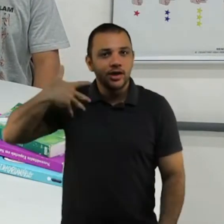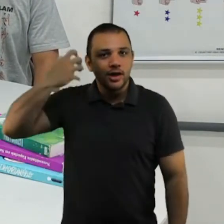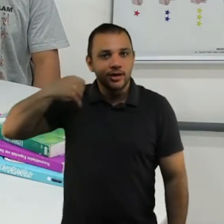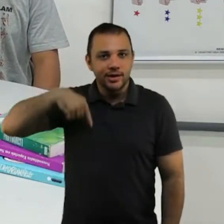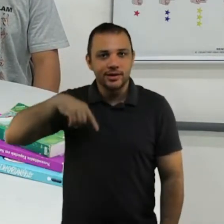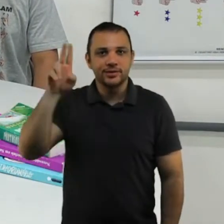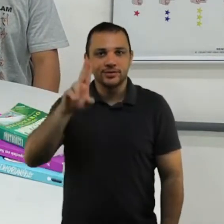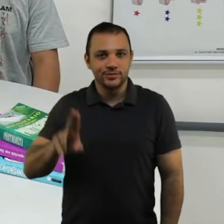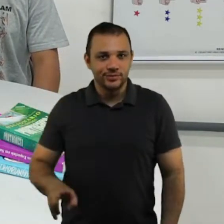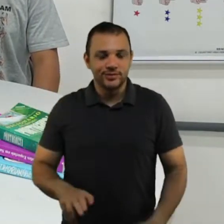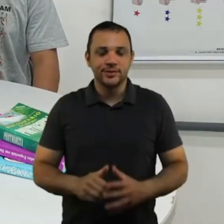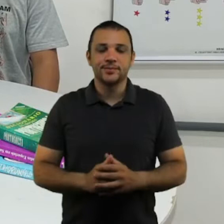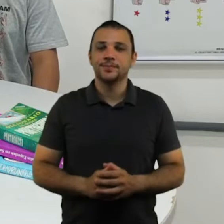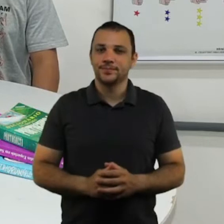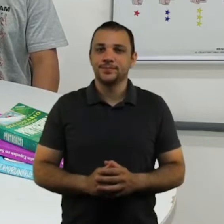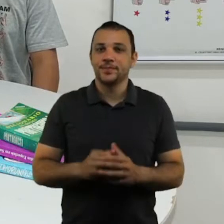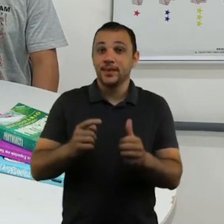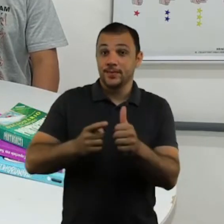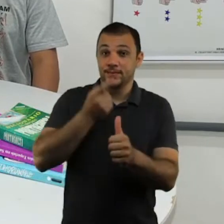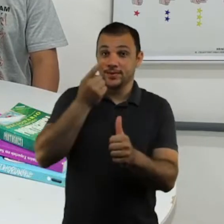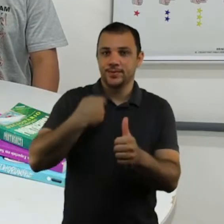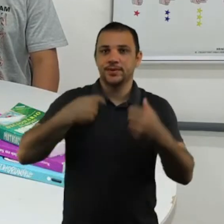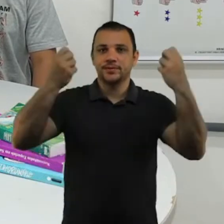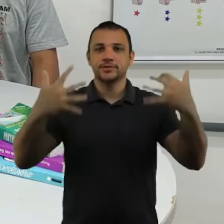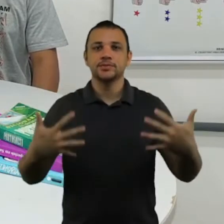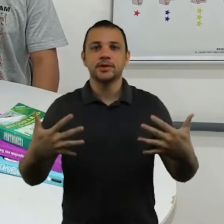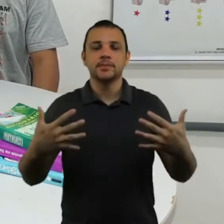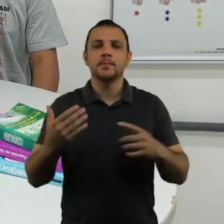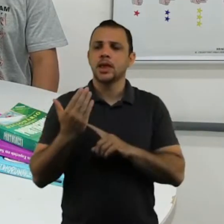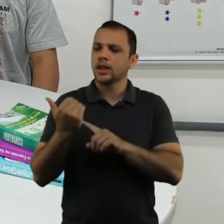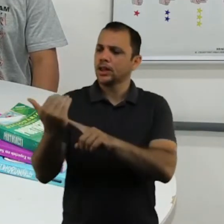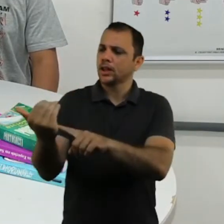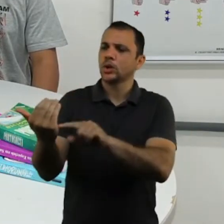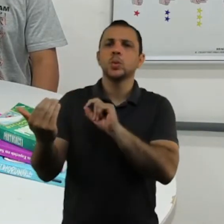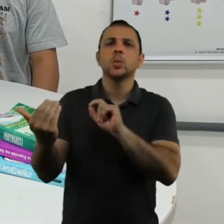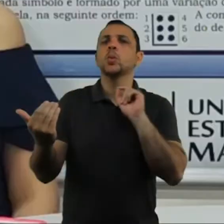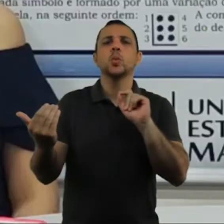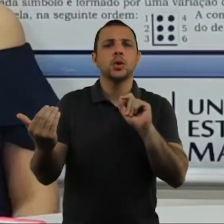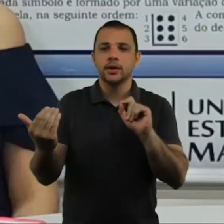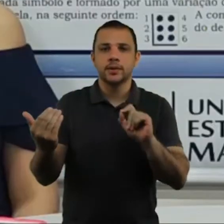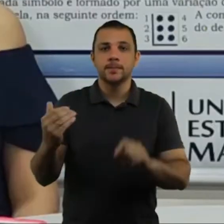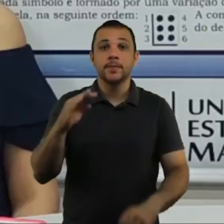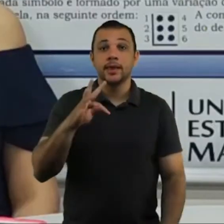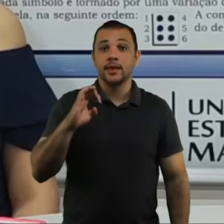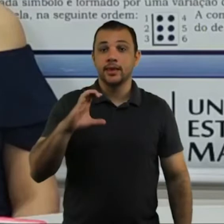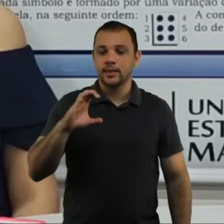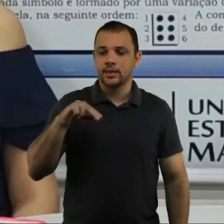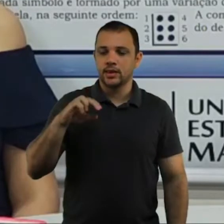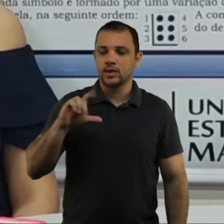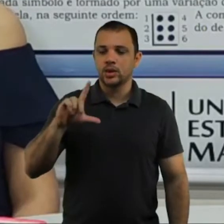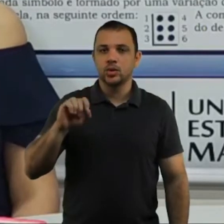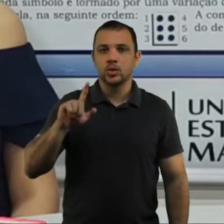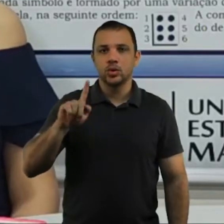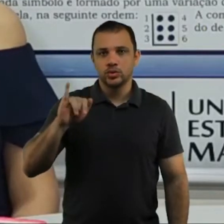UEMA. Vamos lá. Primeiramente, nós vamos conceituar o que significa tecnologia assistiva. O conceito de tecnologia